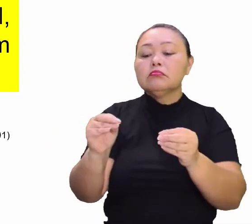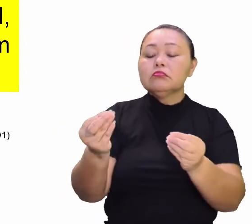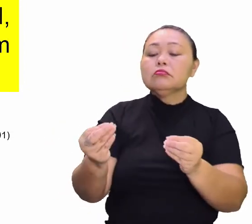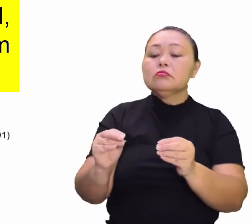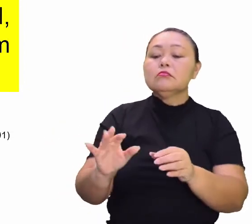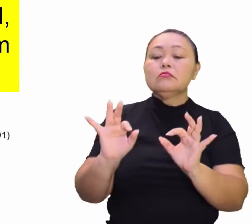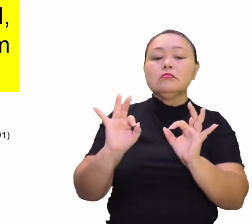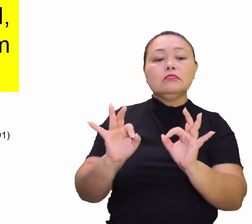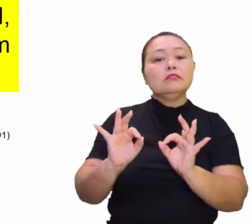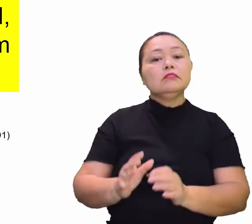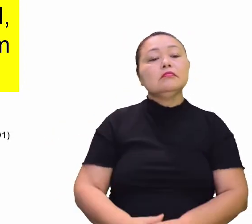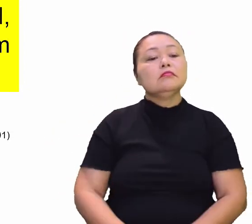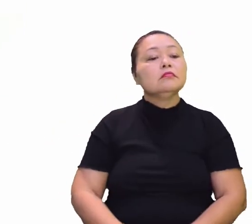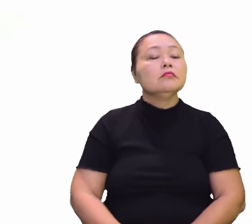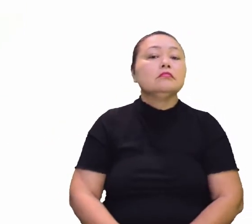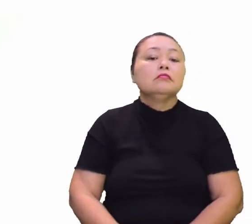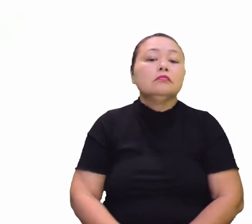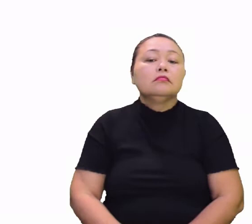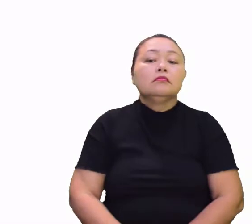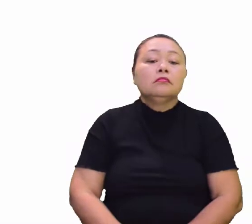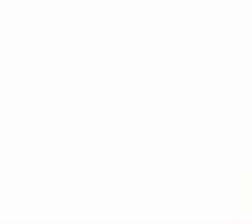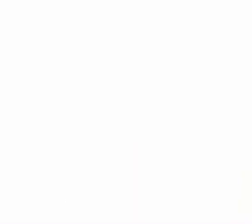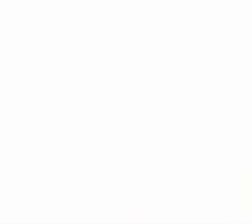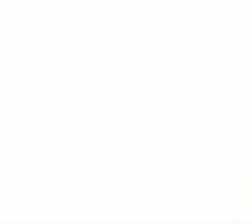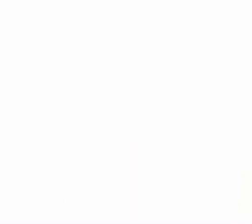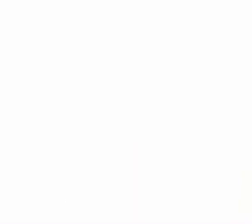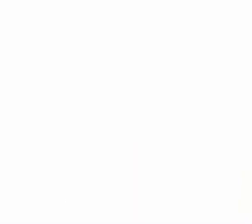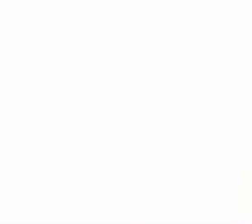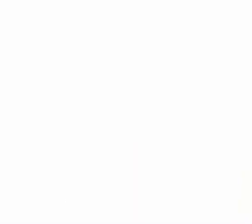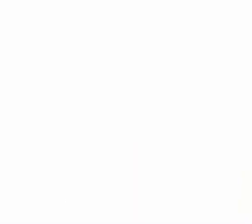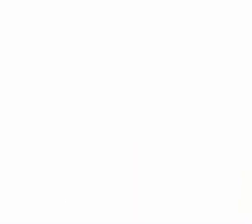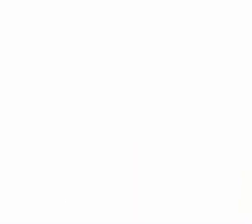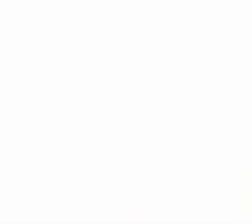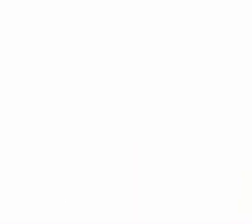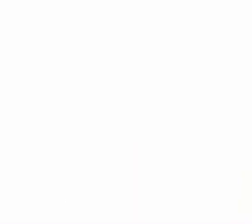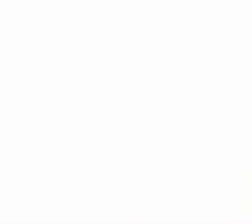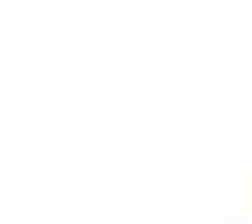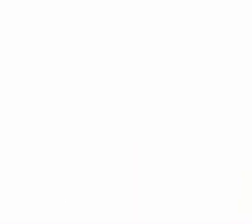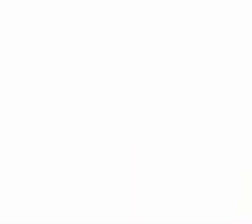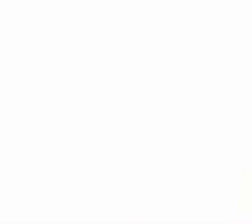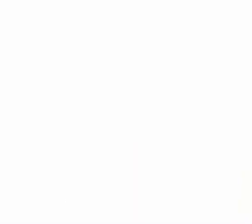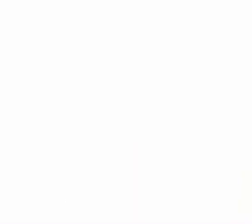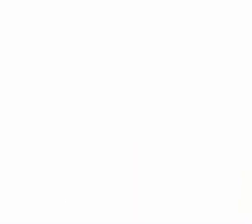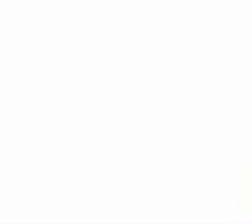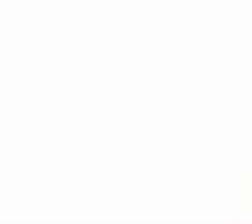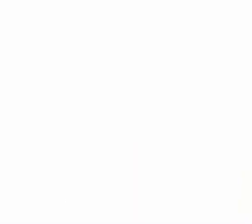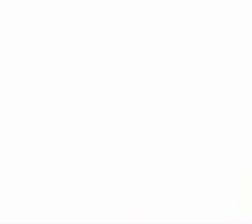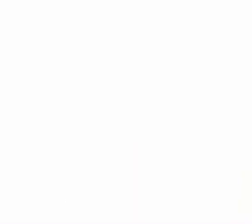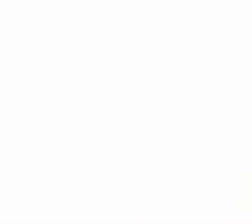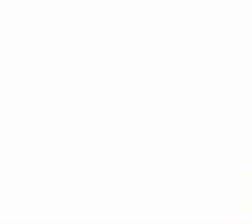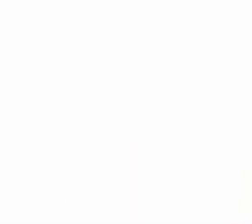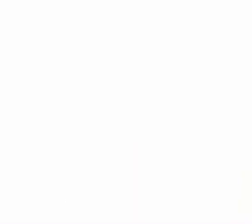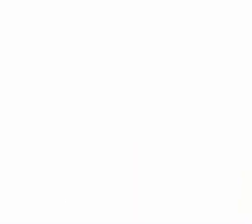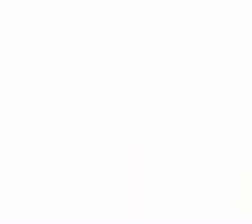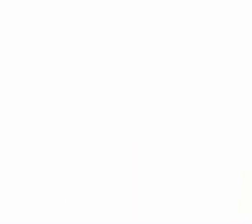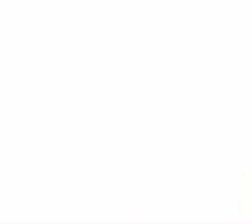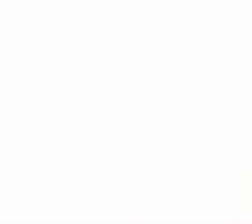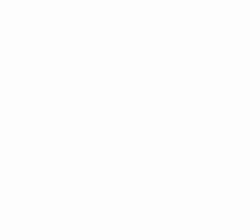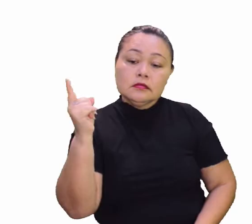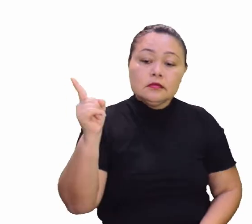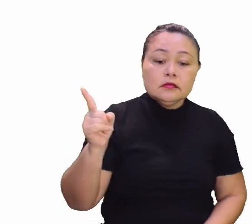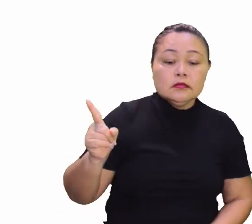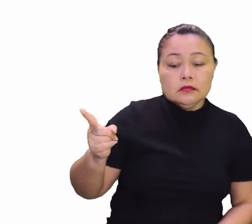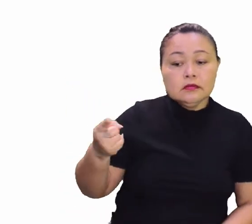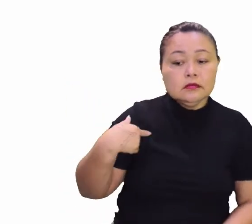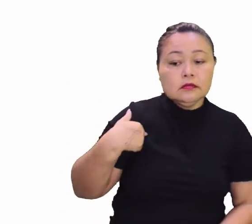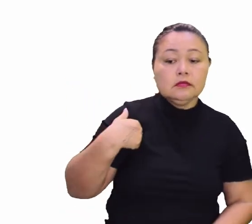formação. Exatamente. Está aí o nosso Madeirão, Olha coisa aí, linda. Esse. Pois é, esse Rio Madeira tão importante,